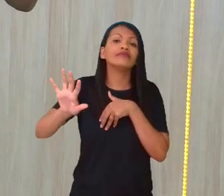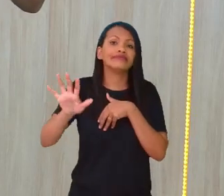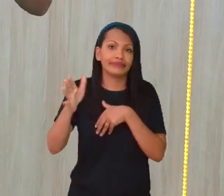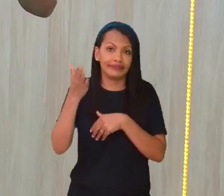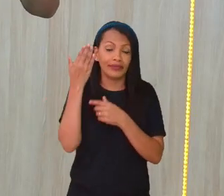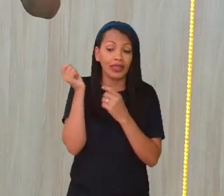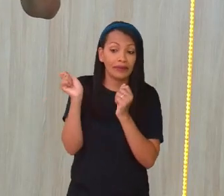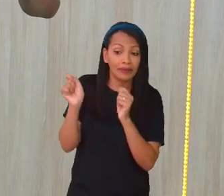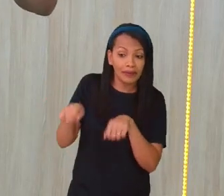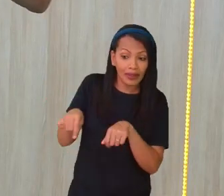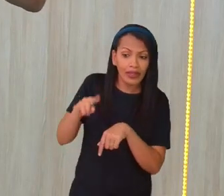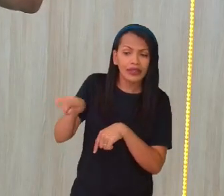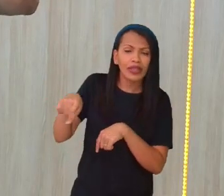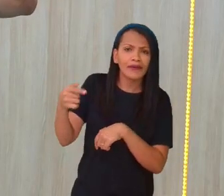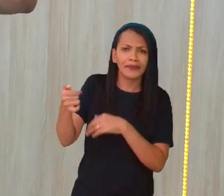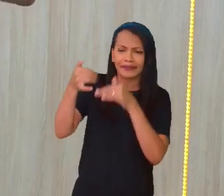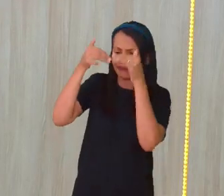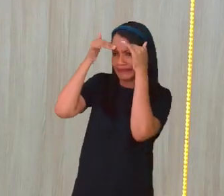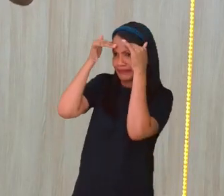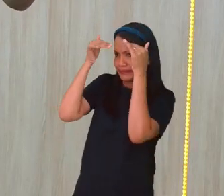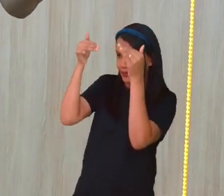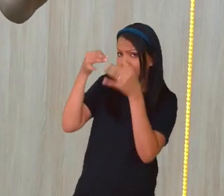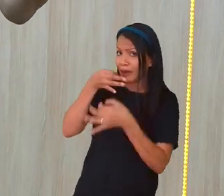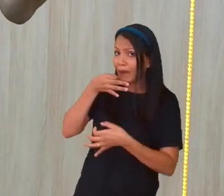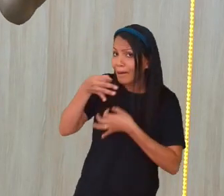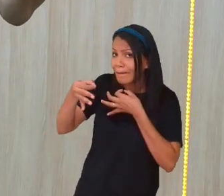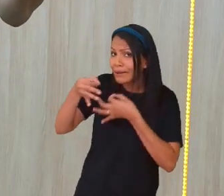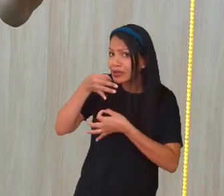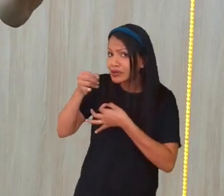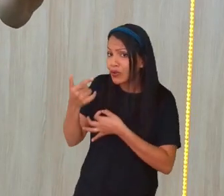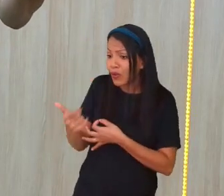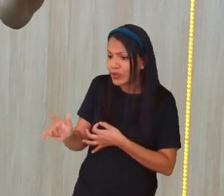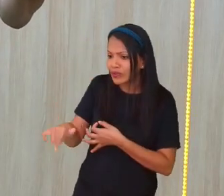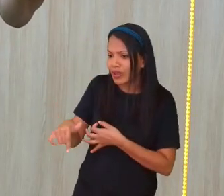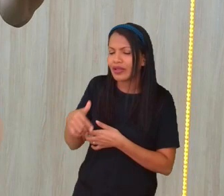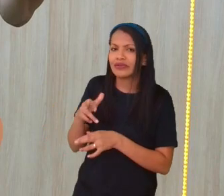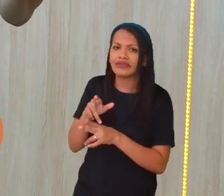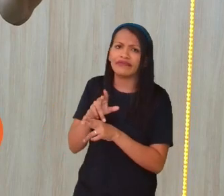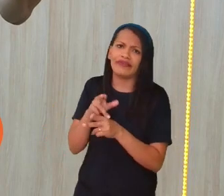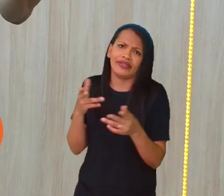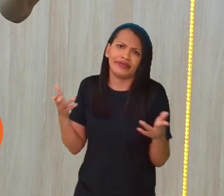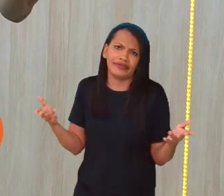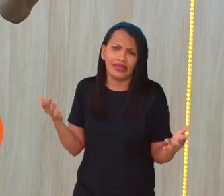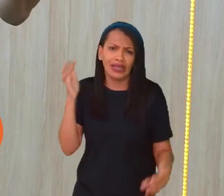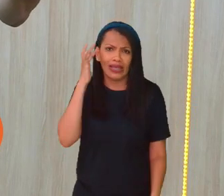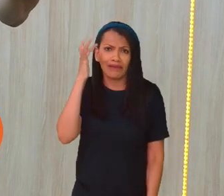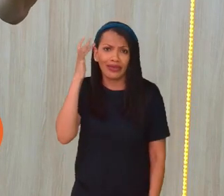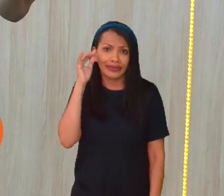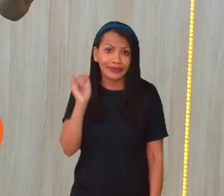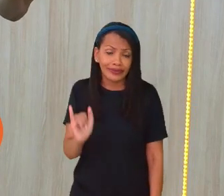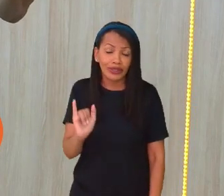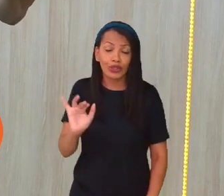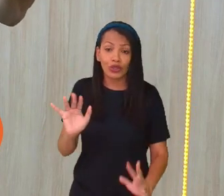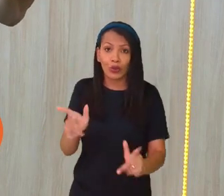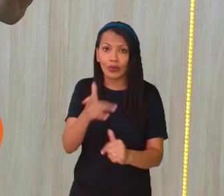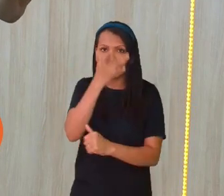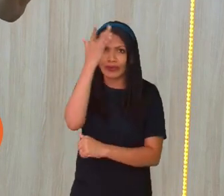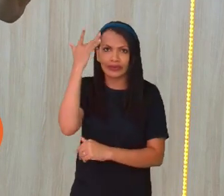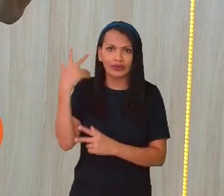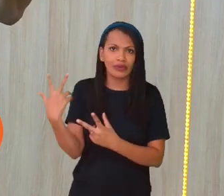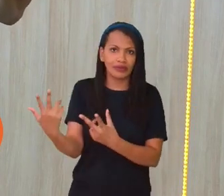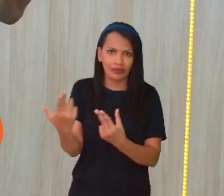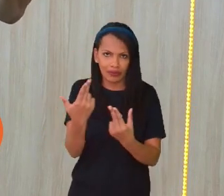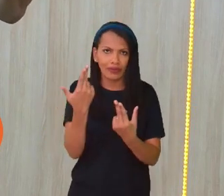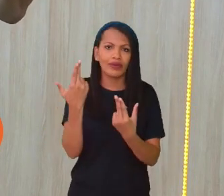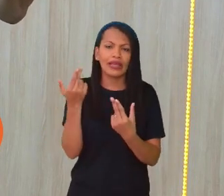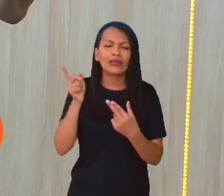e, posteriormente, respeitar a opinião do outro, que é diferente. Imagina se todo mundo fosse igual, a